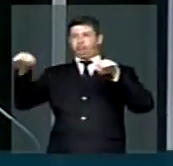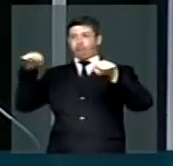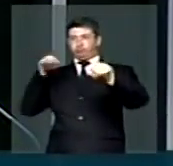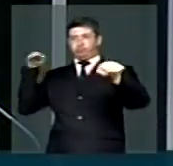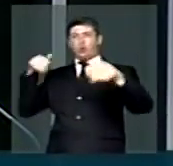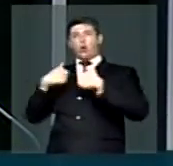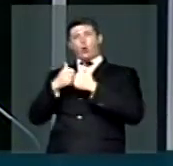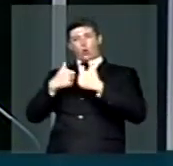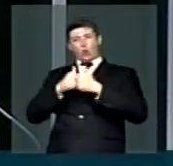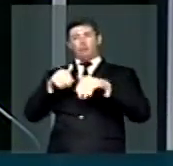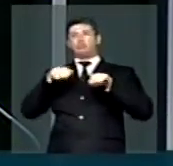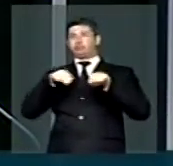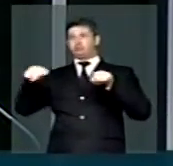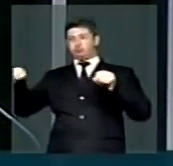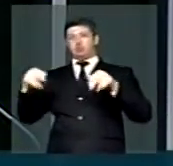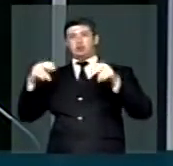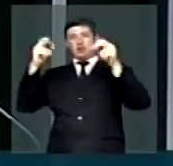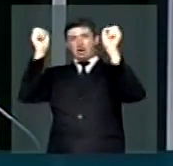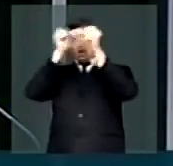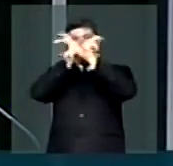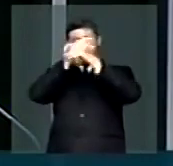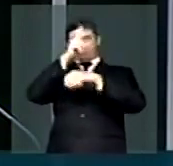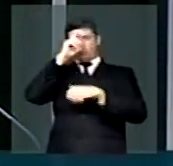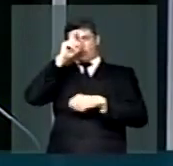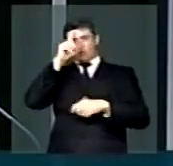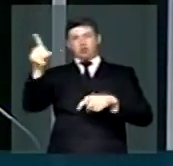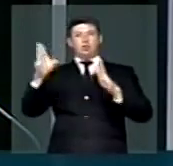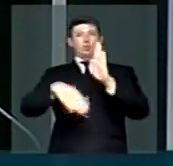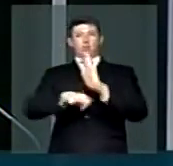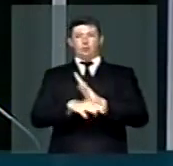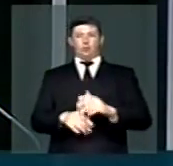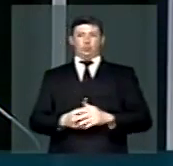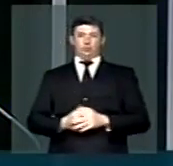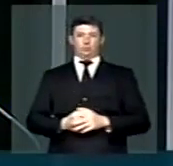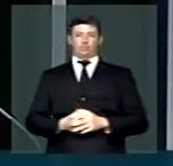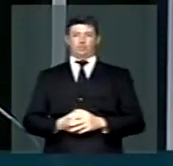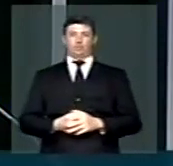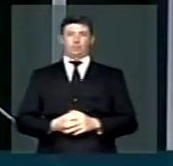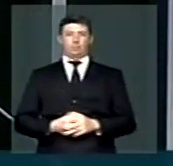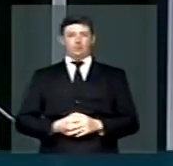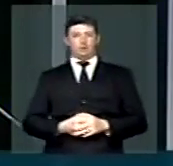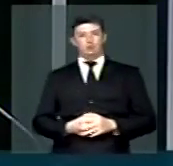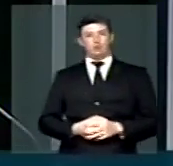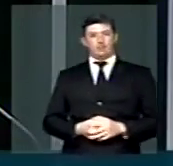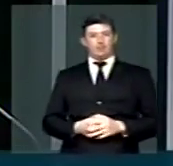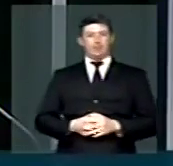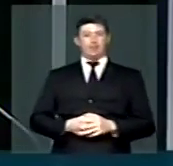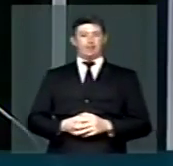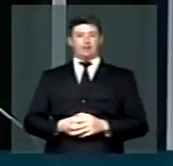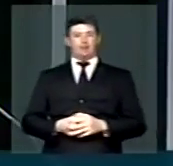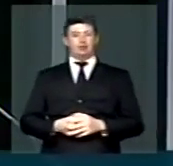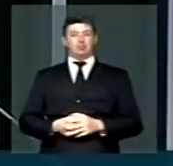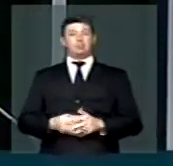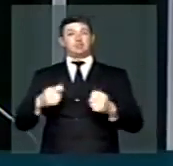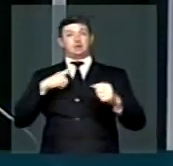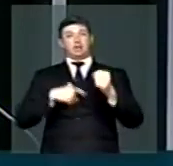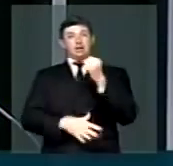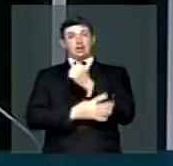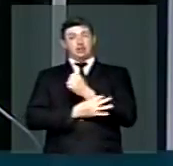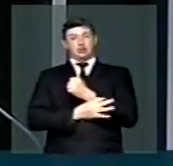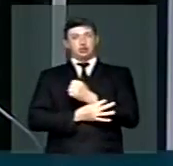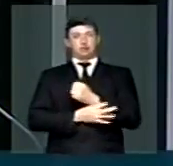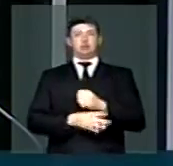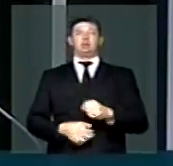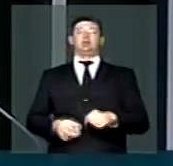os ônibus, as ambulâncias e assim por diante. Deve ser monitorinado pela garantia de segurança,